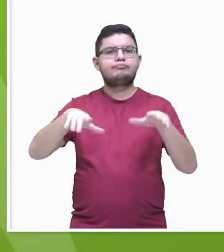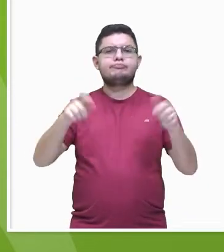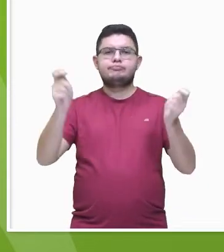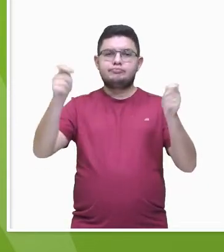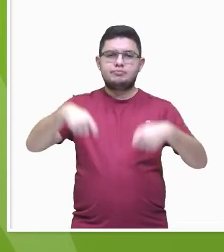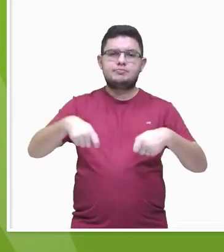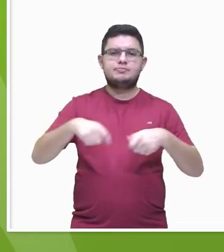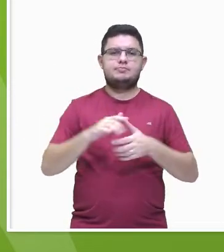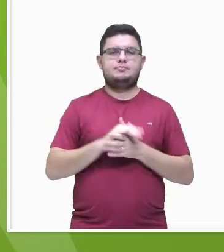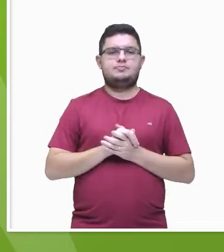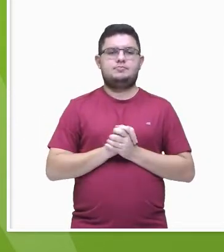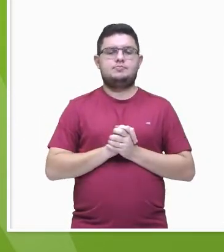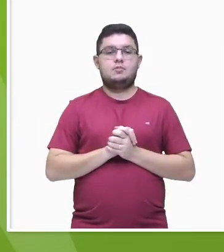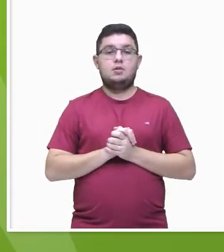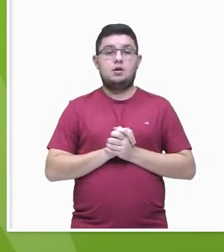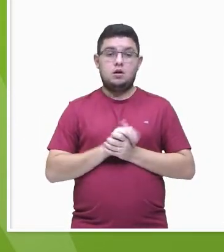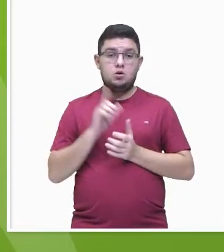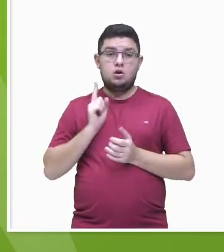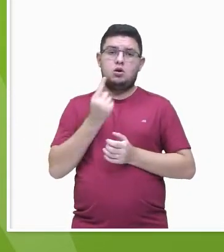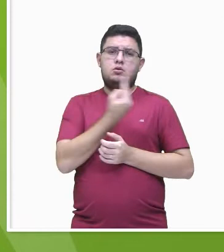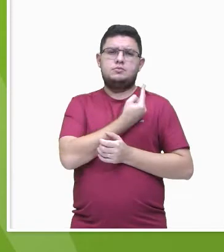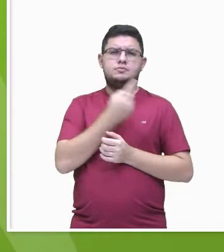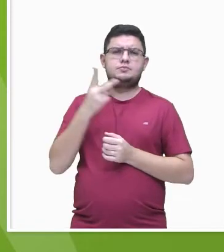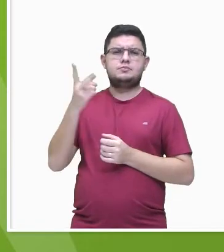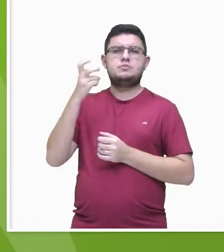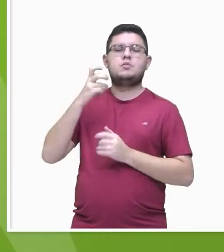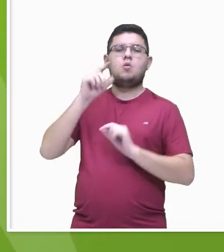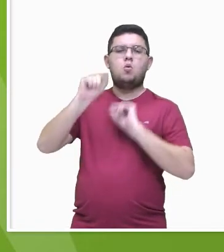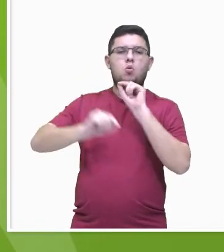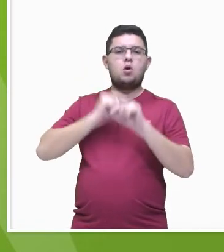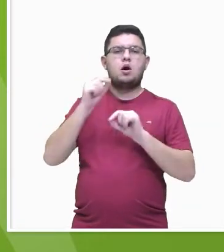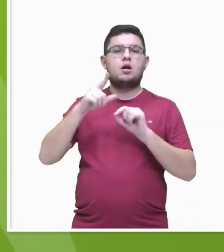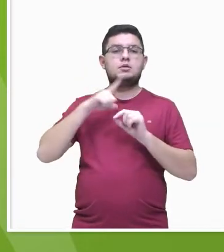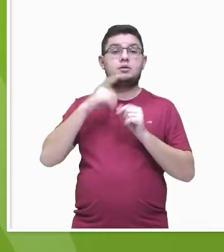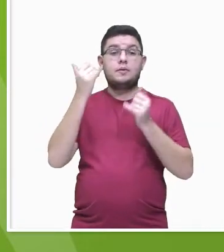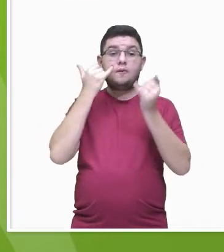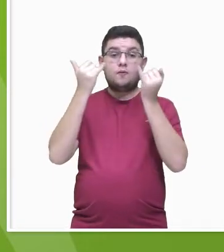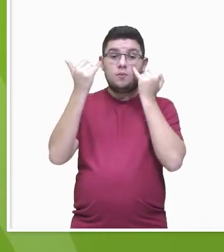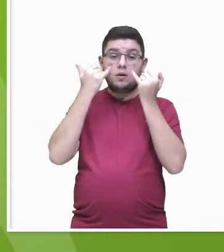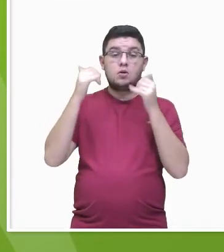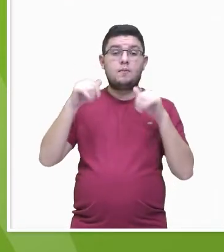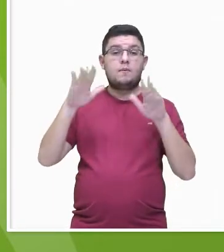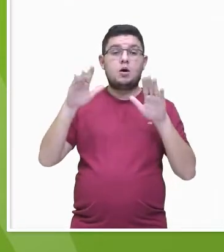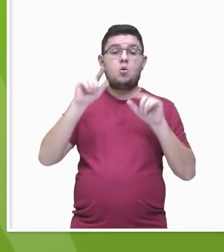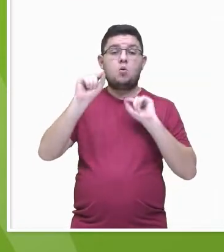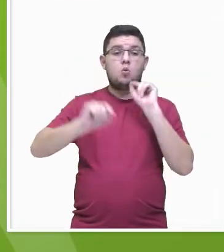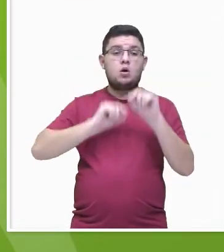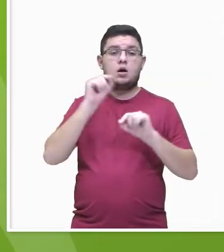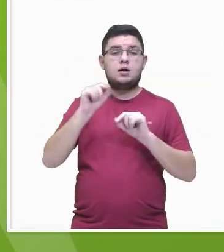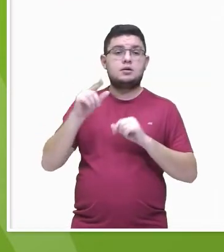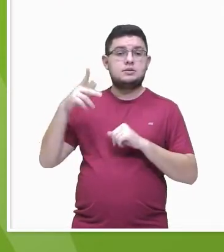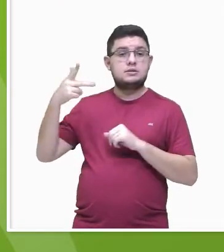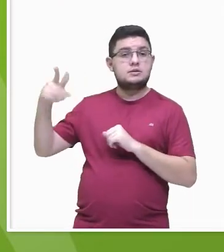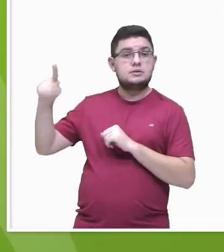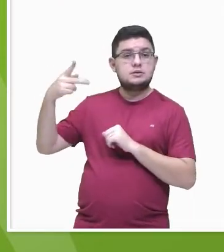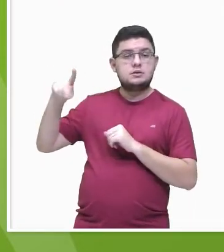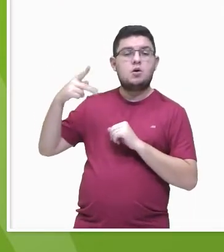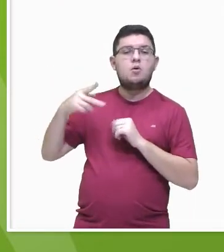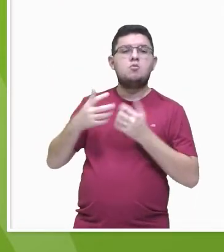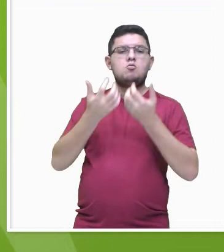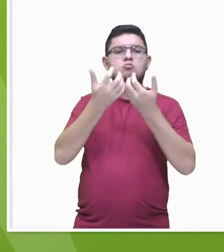ok? E aí a gente vai observar na nossa próxima imagem mais informações sobre os equinodermos, agora quanto à